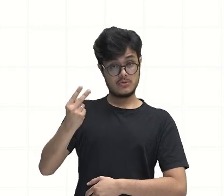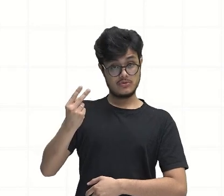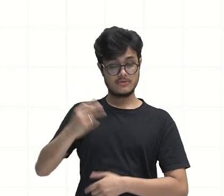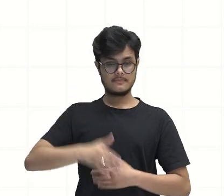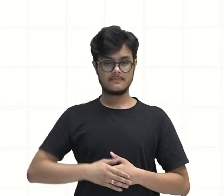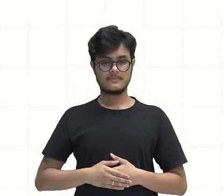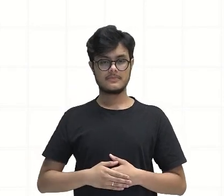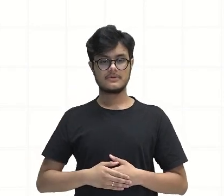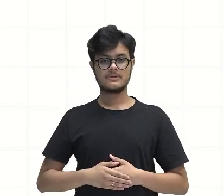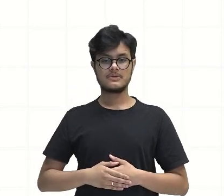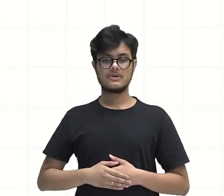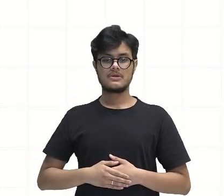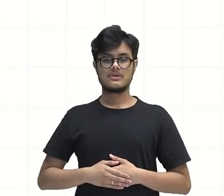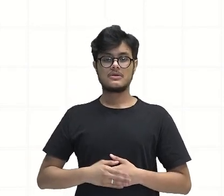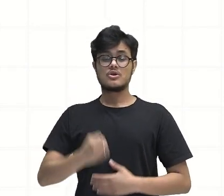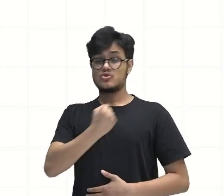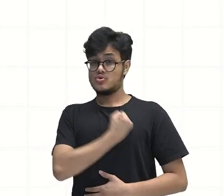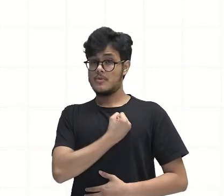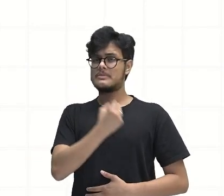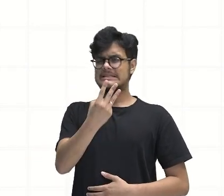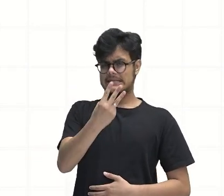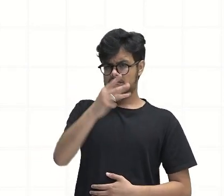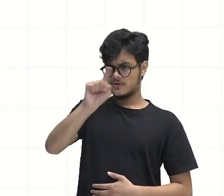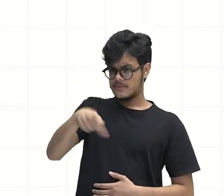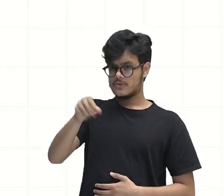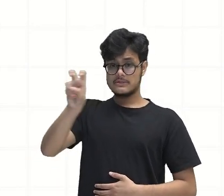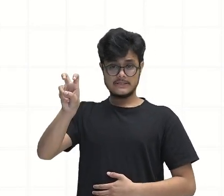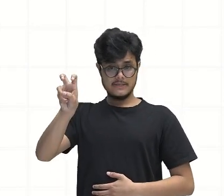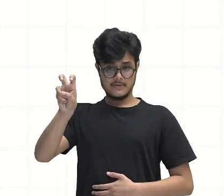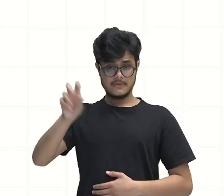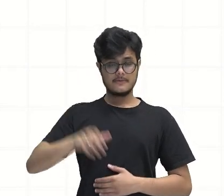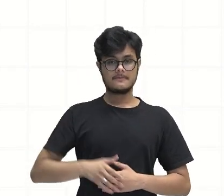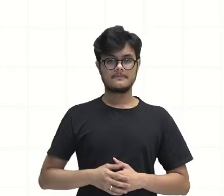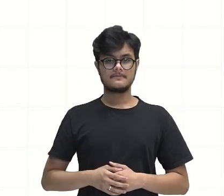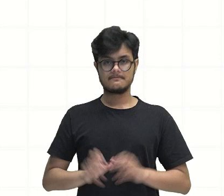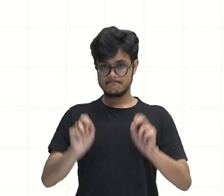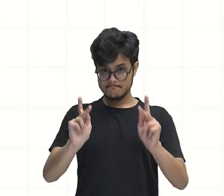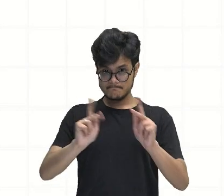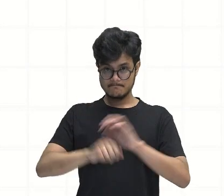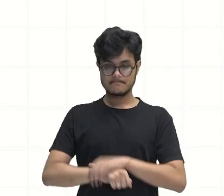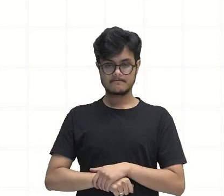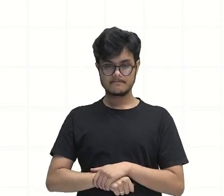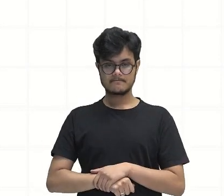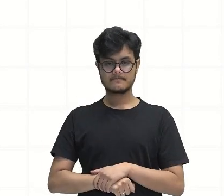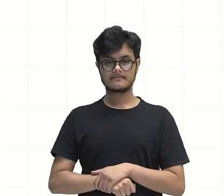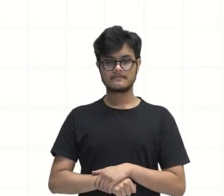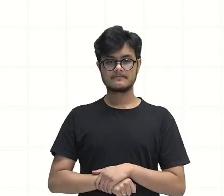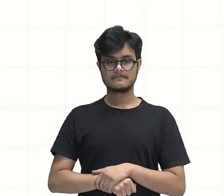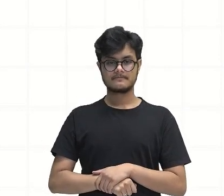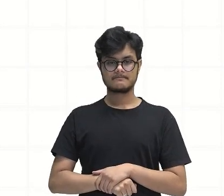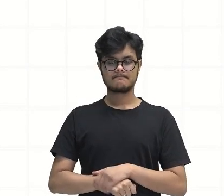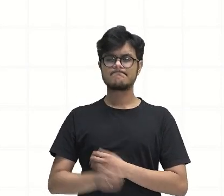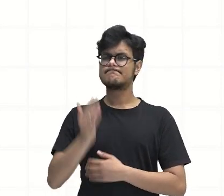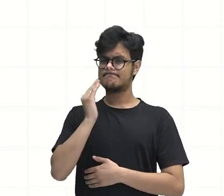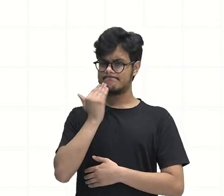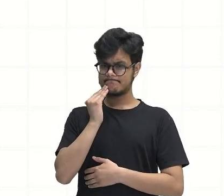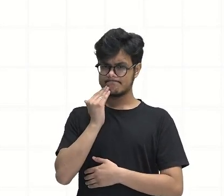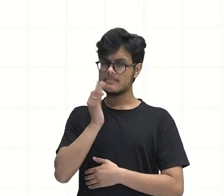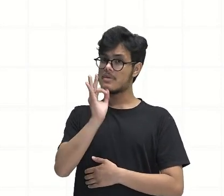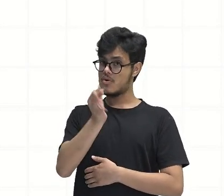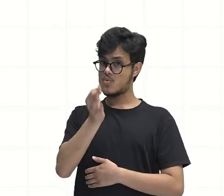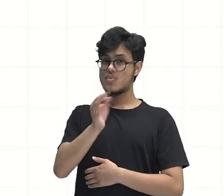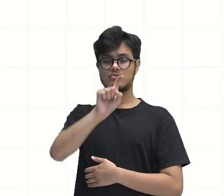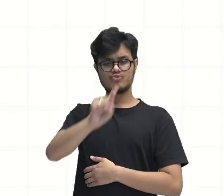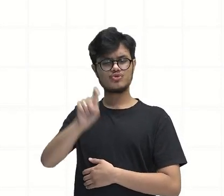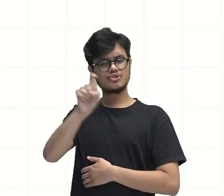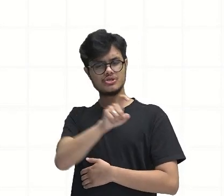o valor vai ser 3,5. Tudo bem? Então, eu já sei que o valor do x